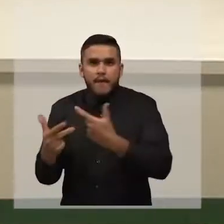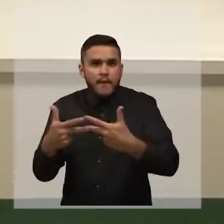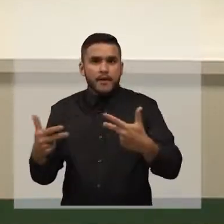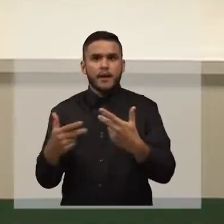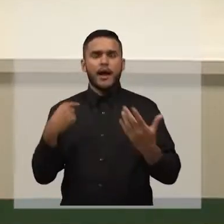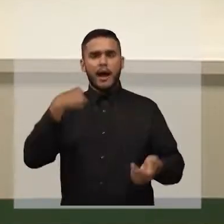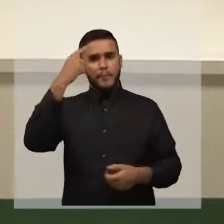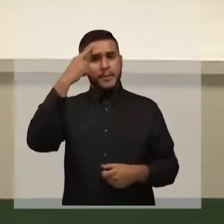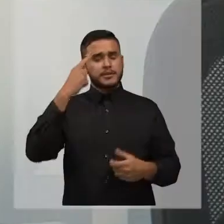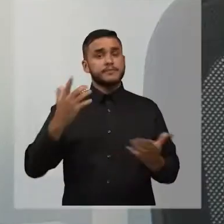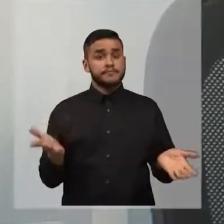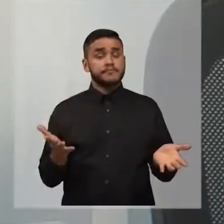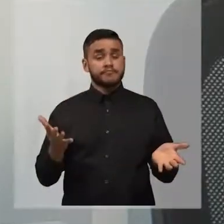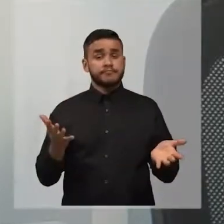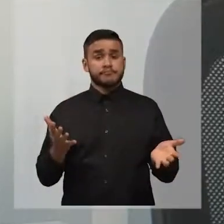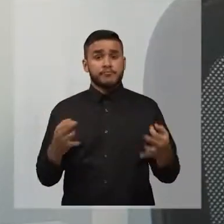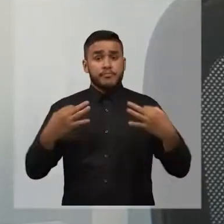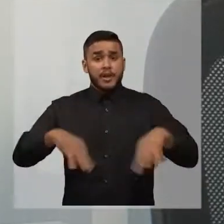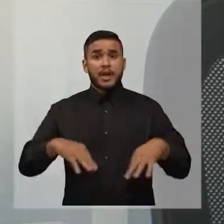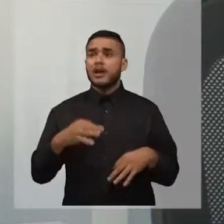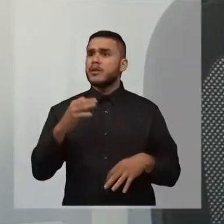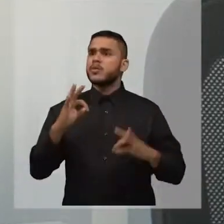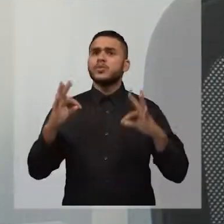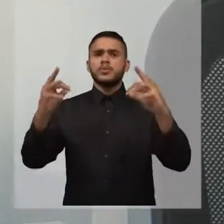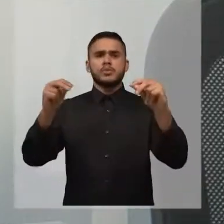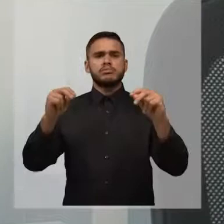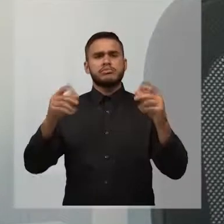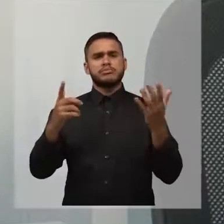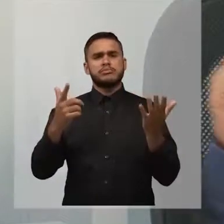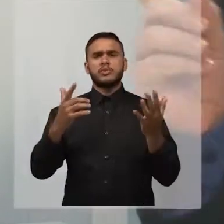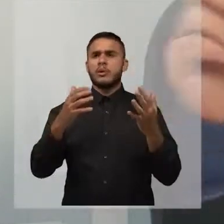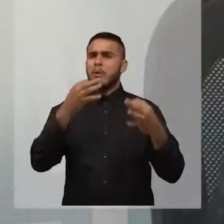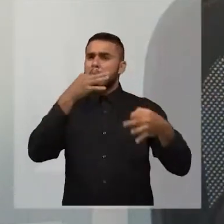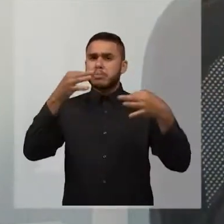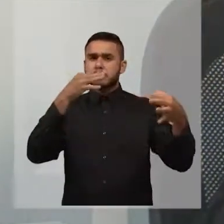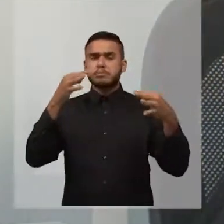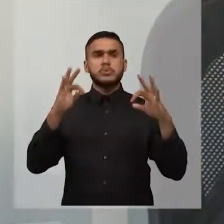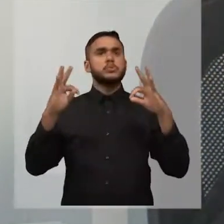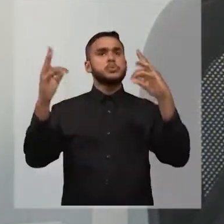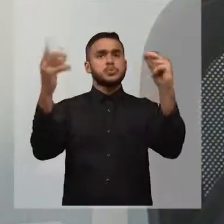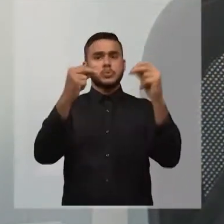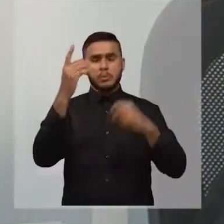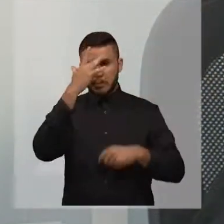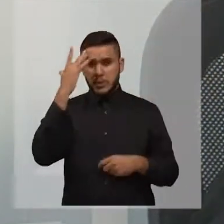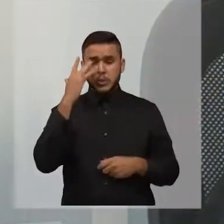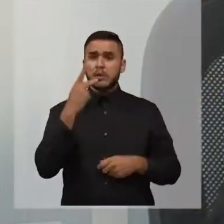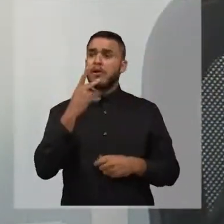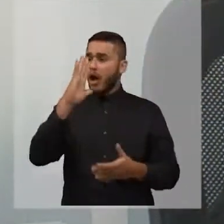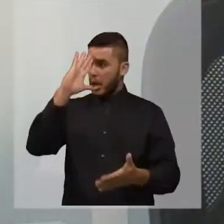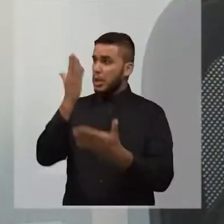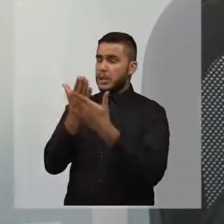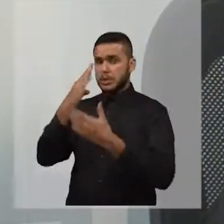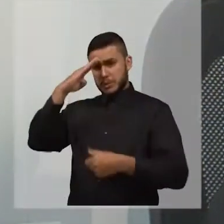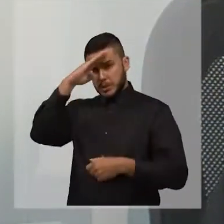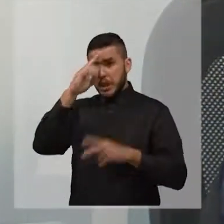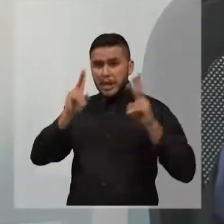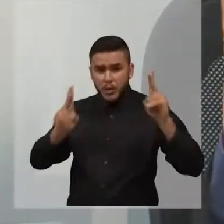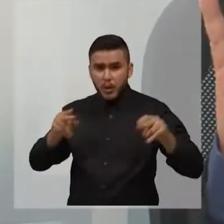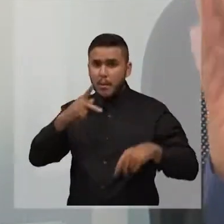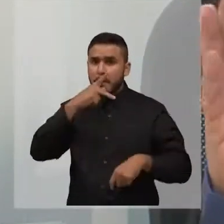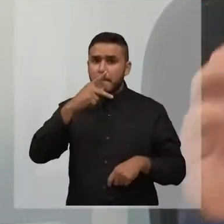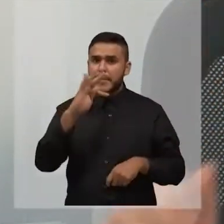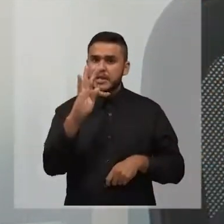a opinião pública bolsonarista, ela não é como a petista, que de alguma